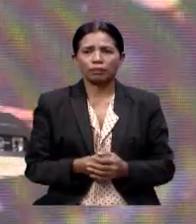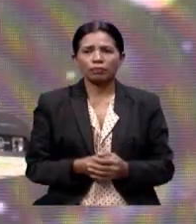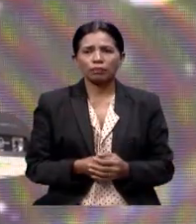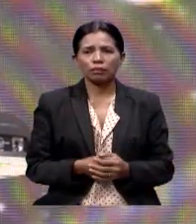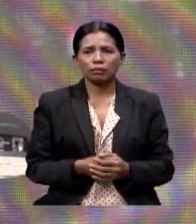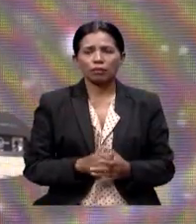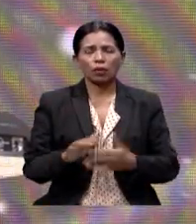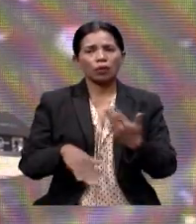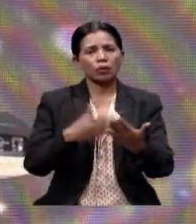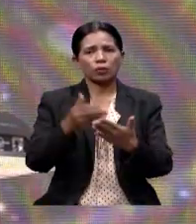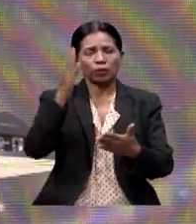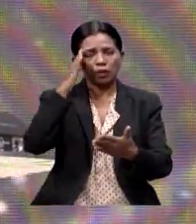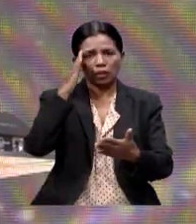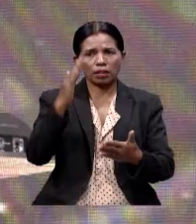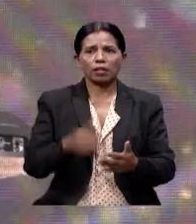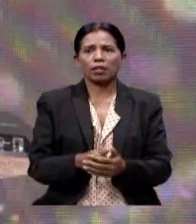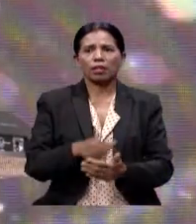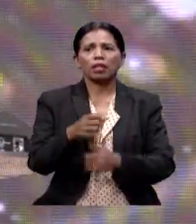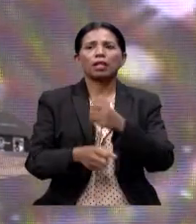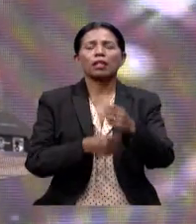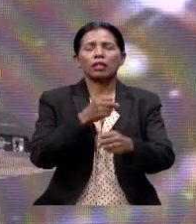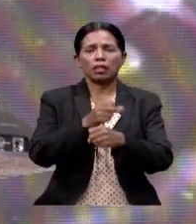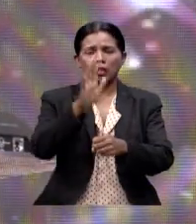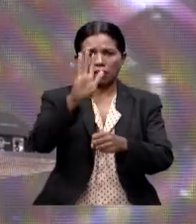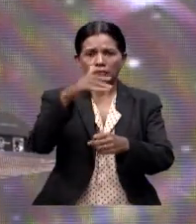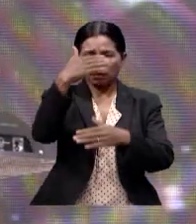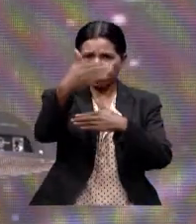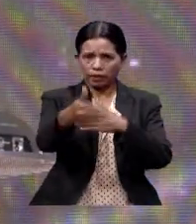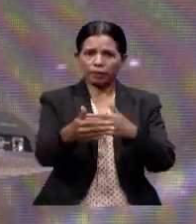O doutor Demediona, que é de Batina Lima, Mané.